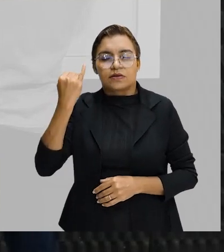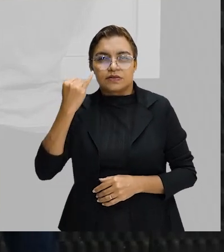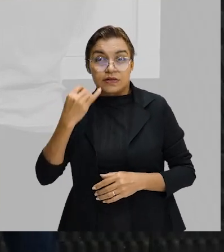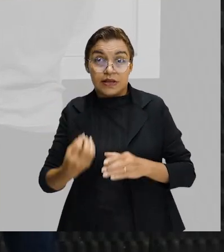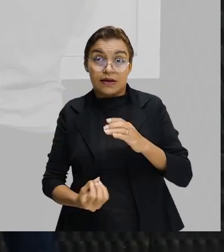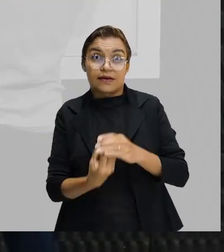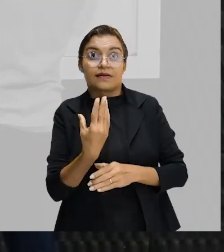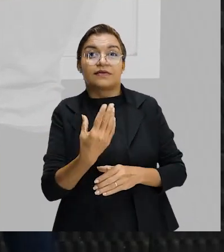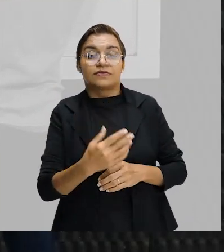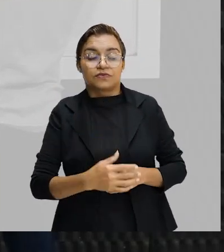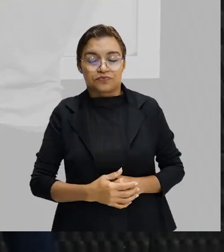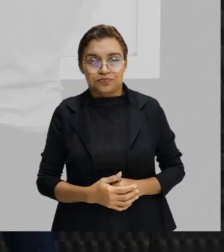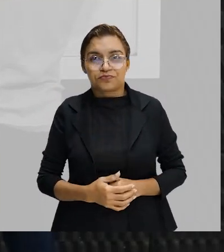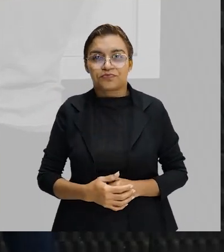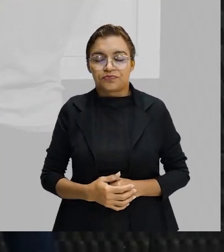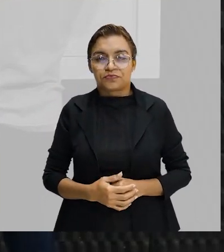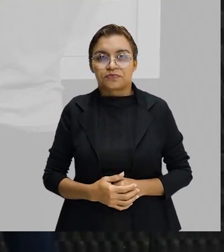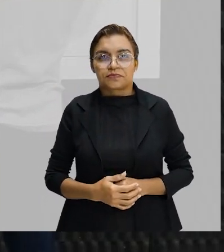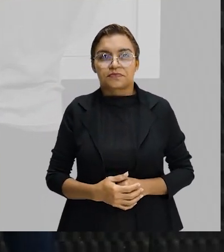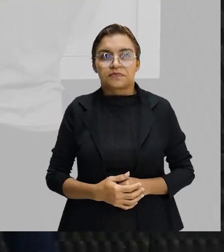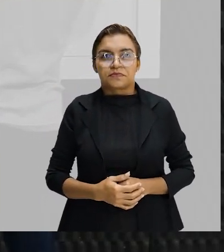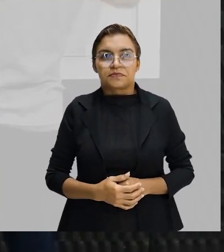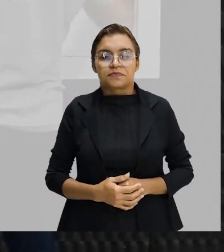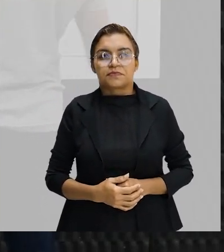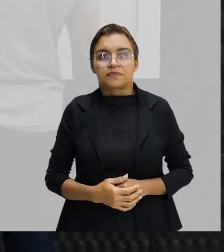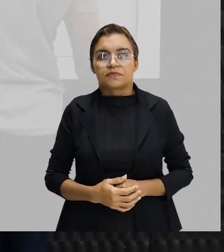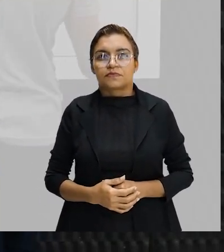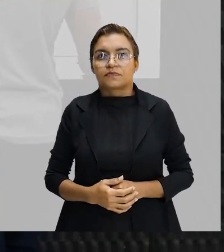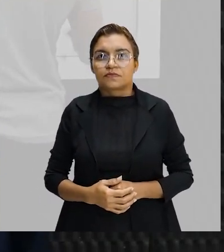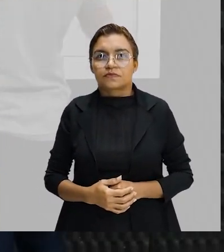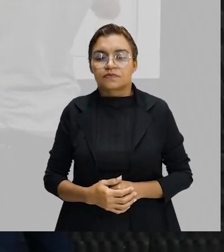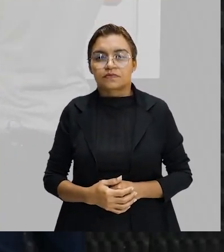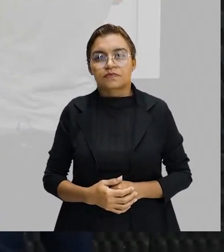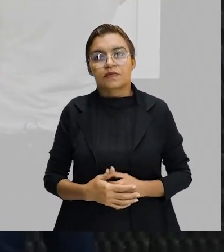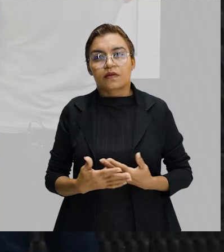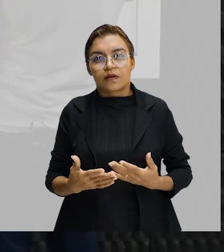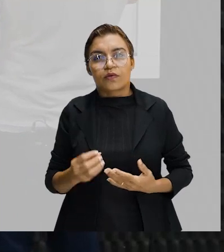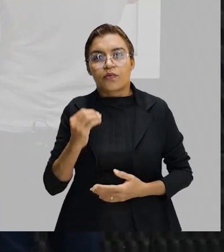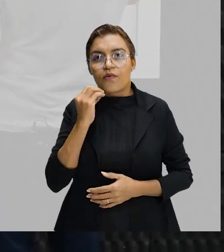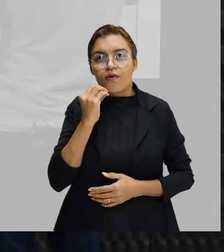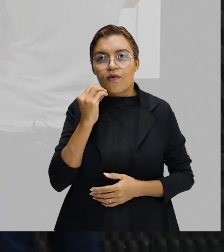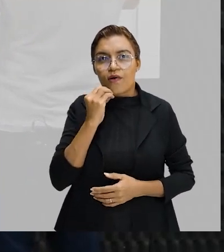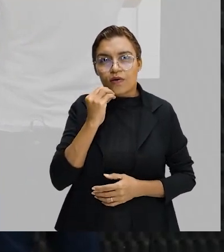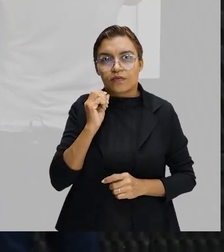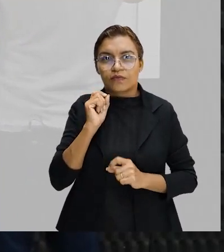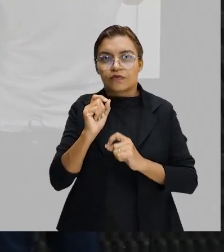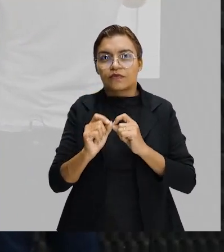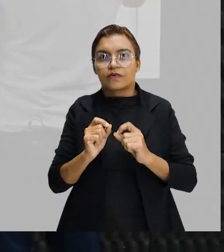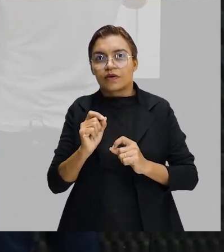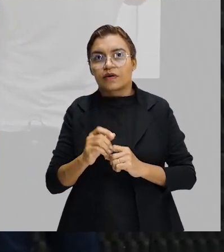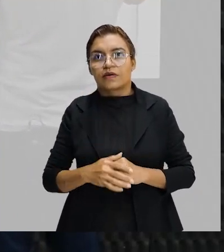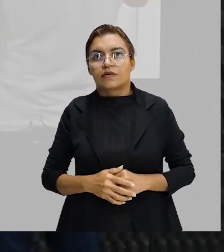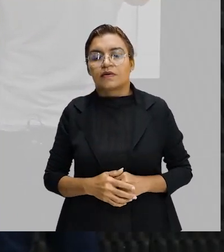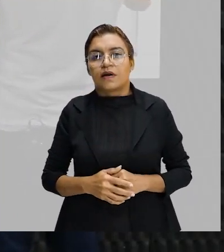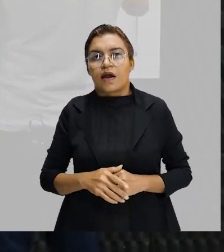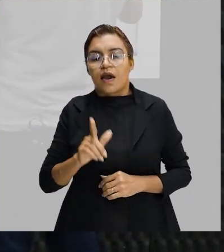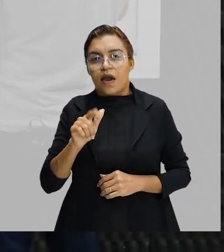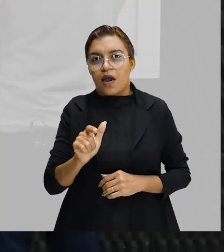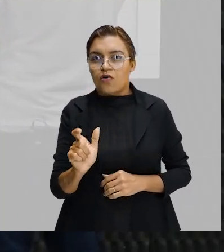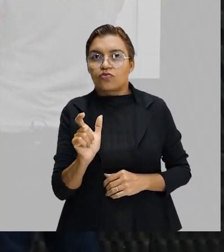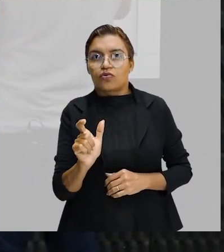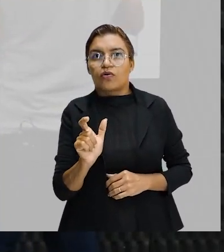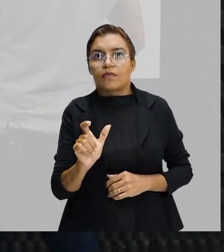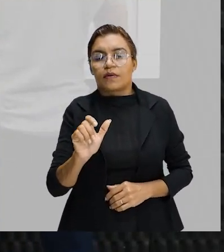certo? Este princípio originário, obviamente aqui o nome arqué que eles dão para este princípio